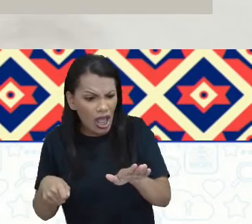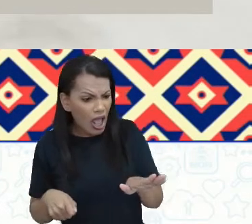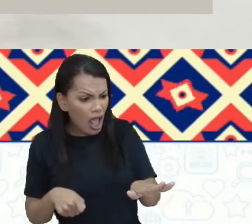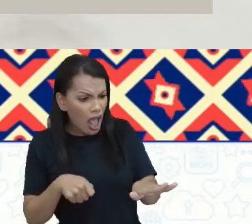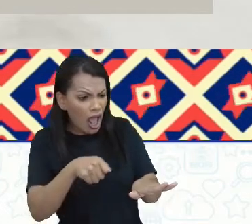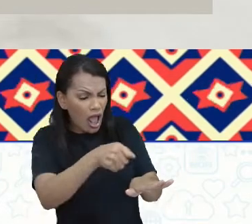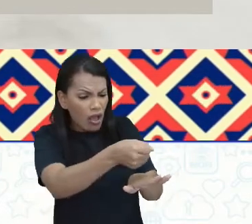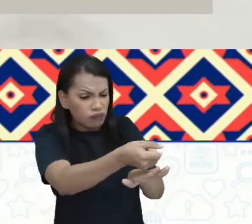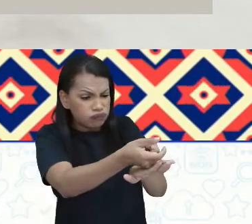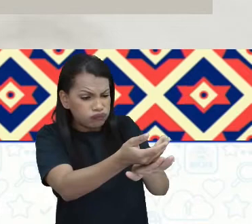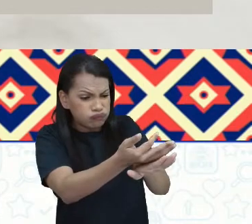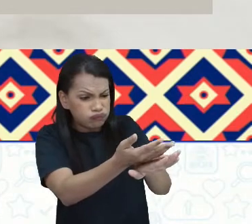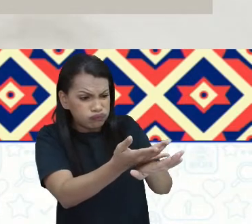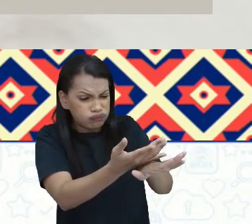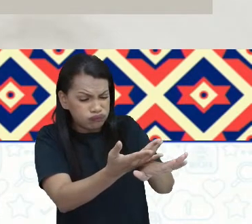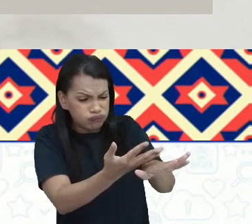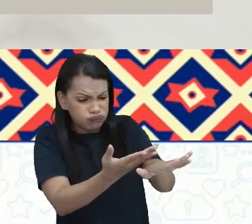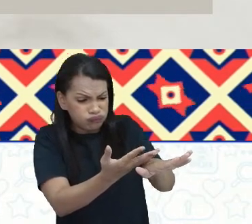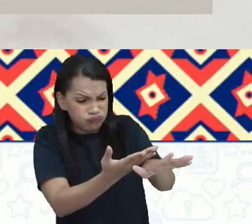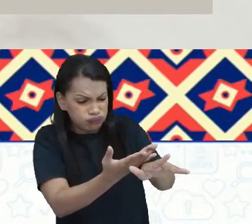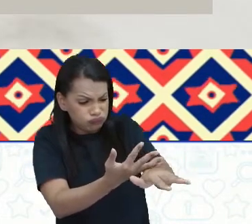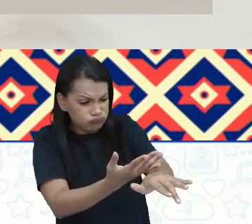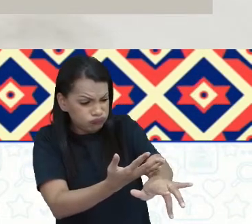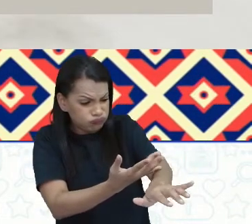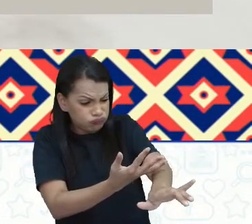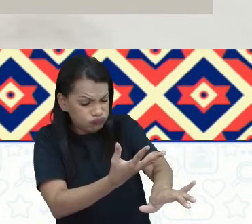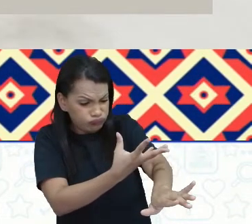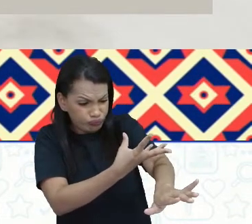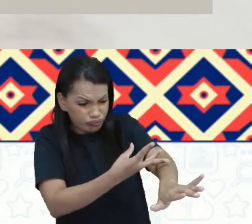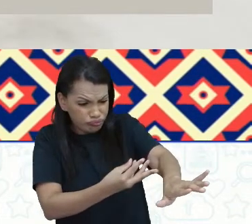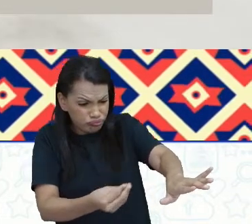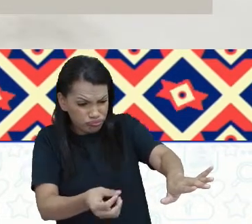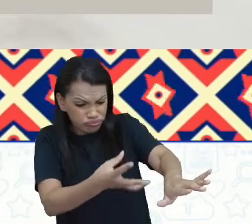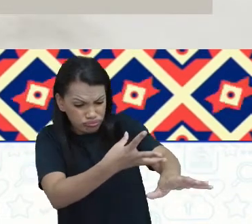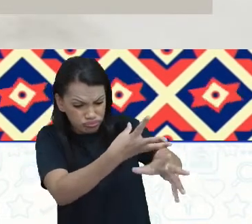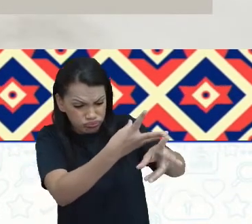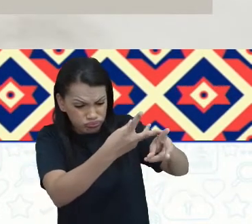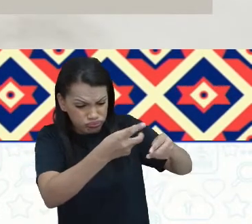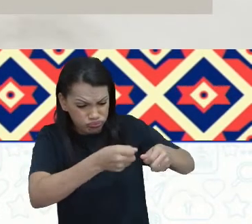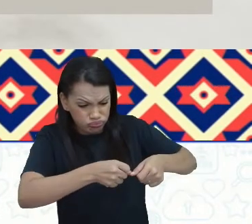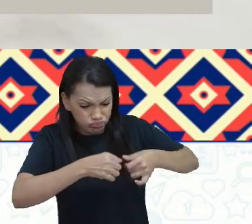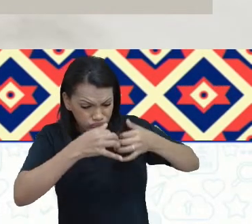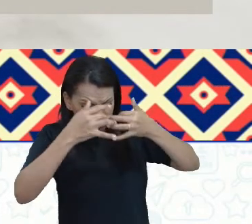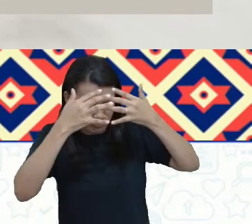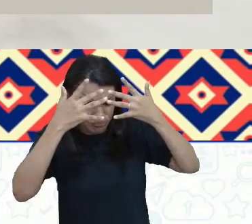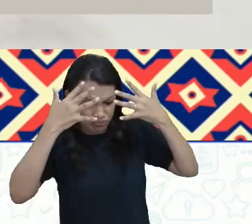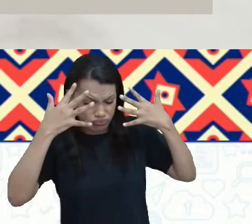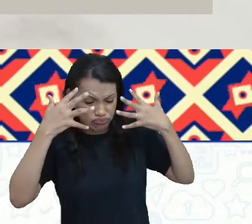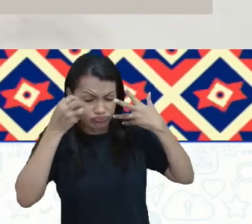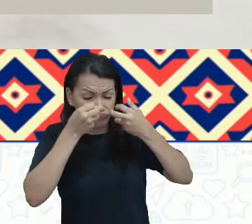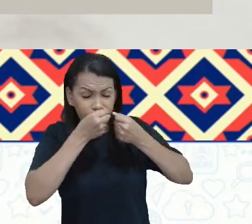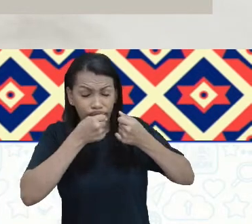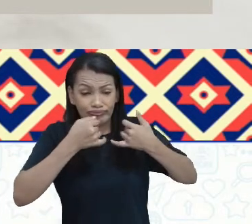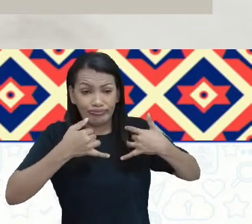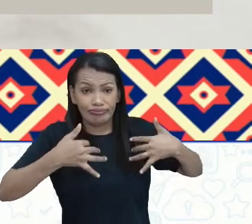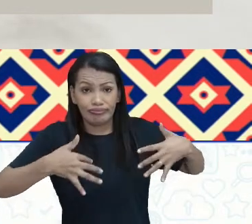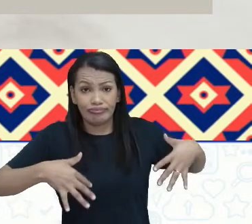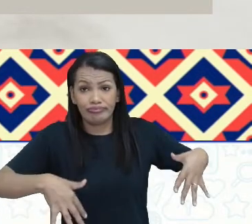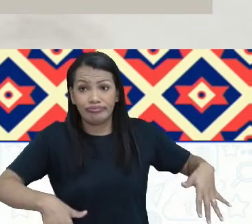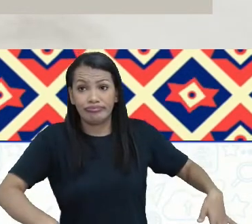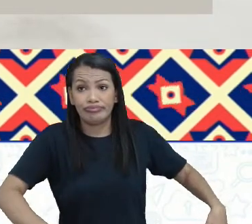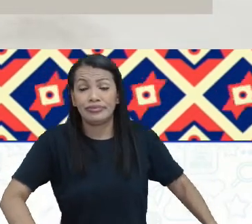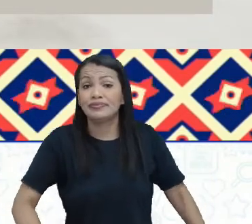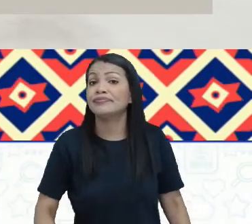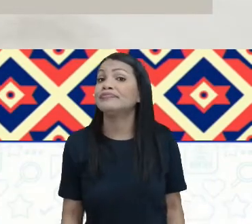desaparecendo, sumindo as pernas. Rápido, o nada subiu-lhe pelo corpo. Tomou o peito aprumado, o emplumado